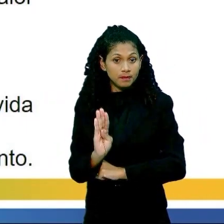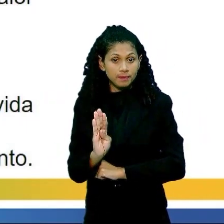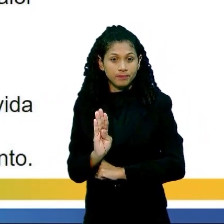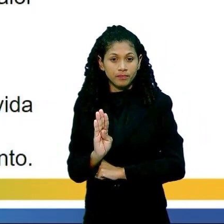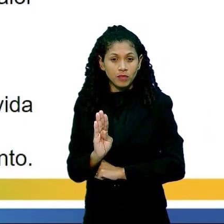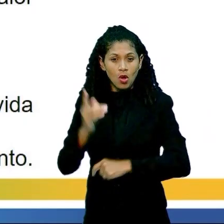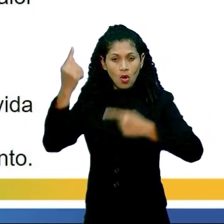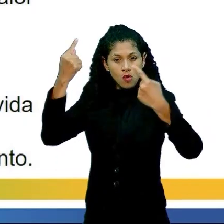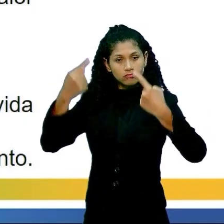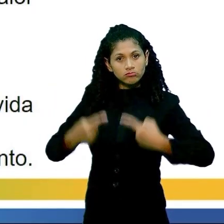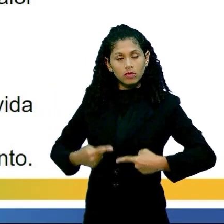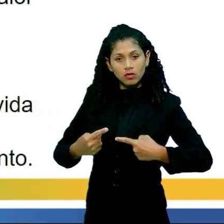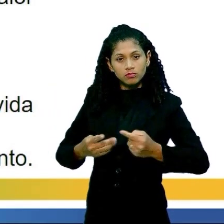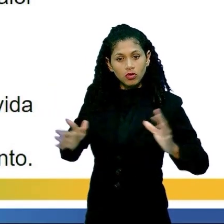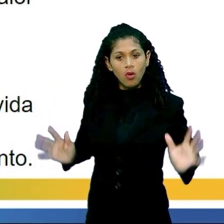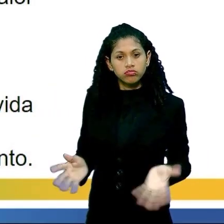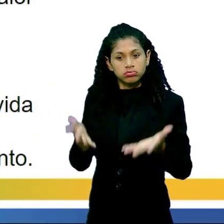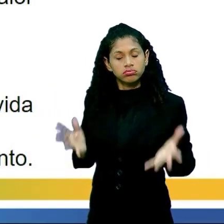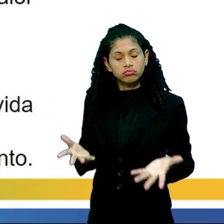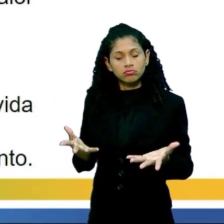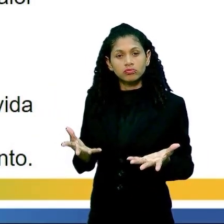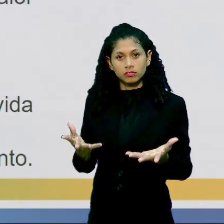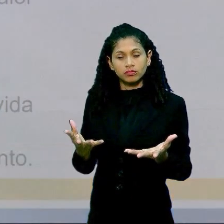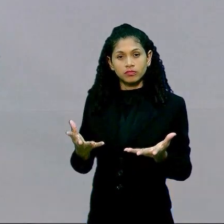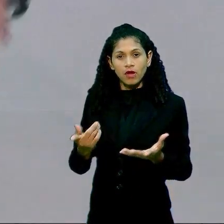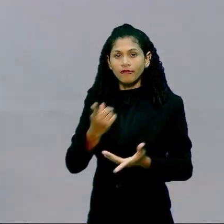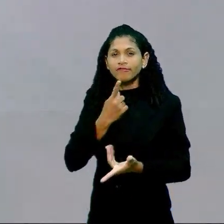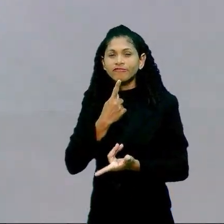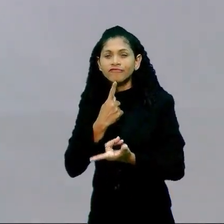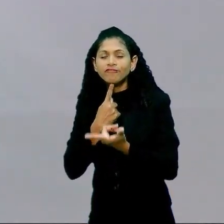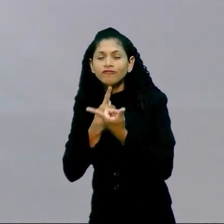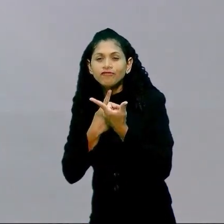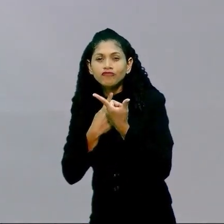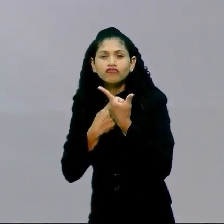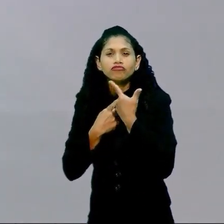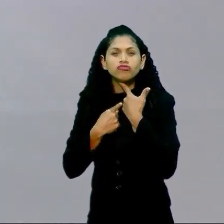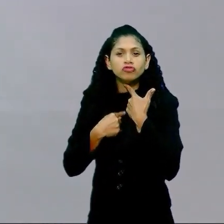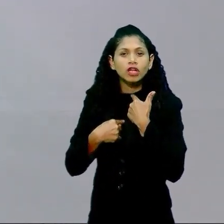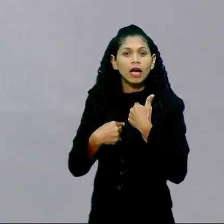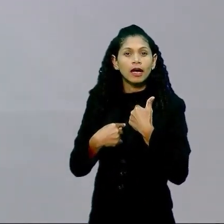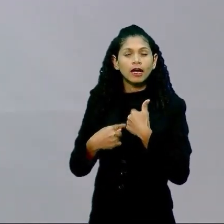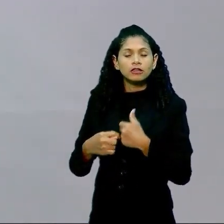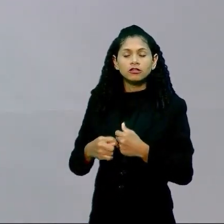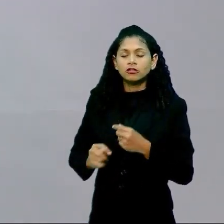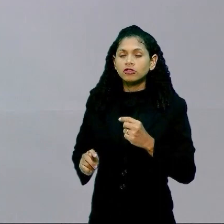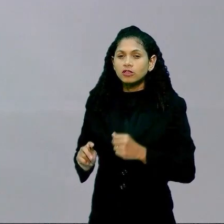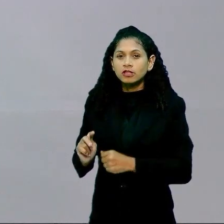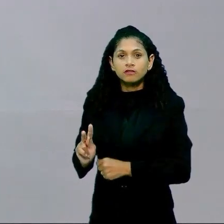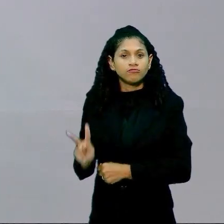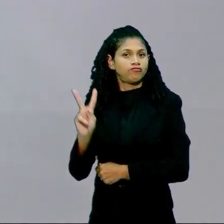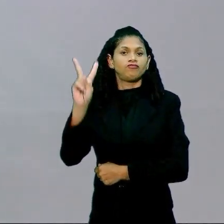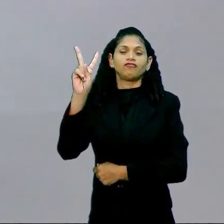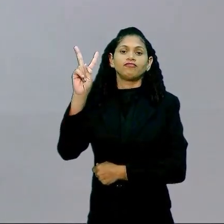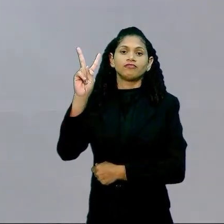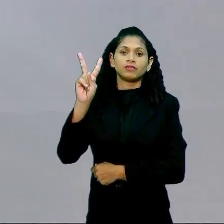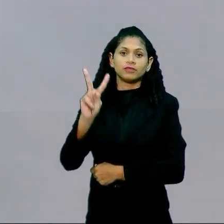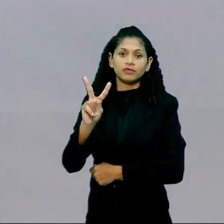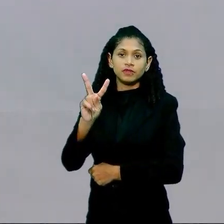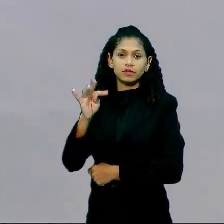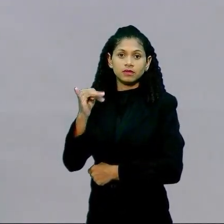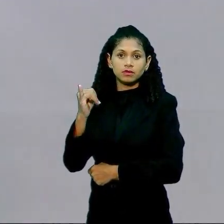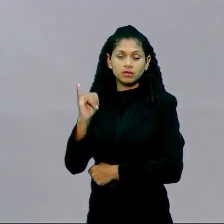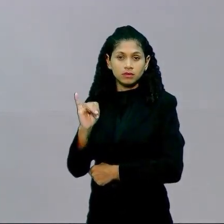Competição que impulsiona o interesse pela vitória. Eu sei que a gente tem um espírito competitivo